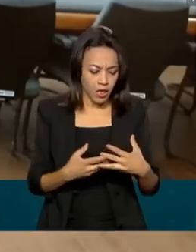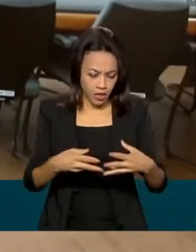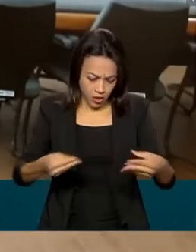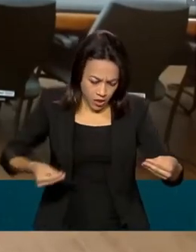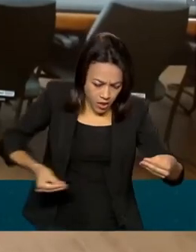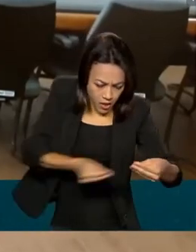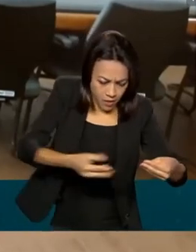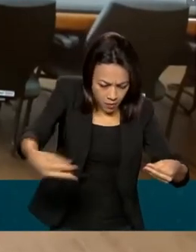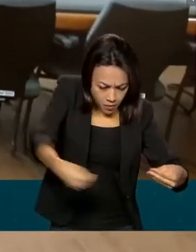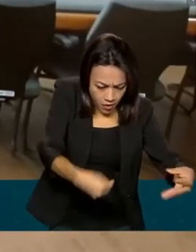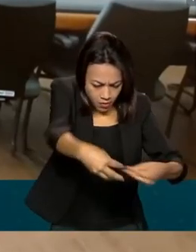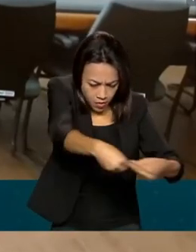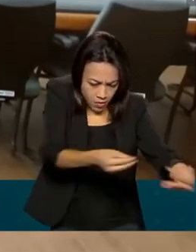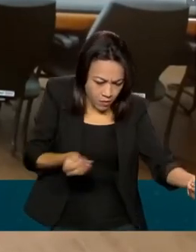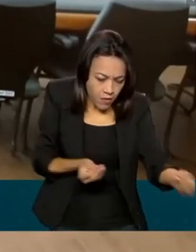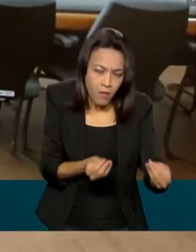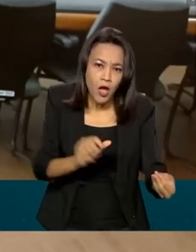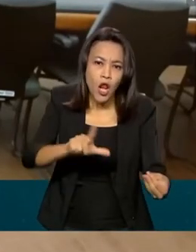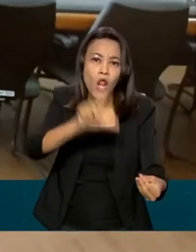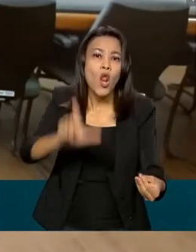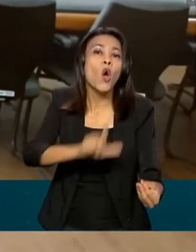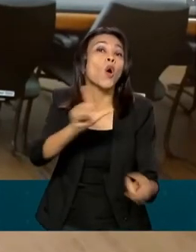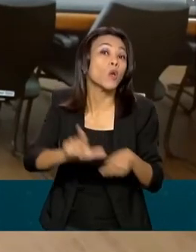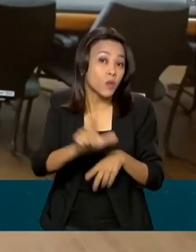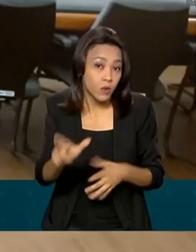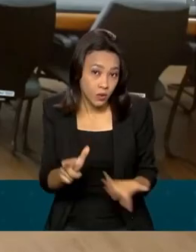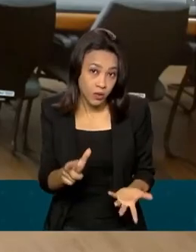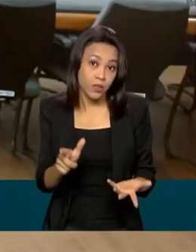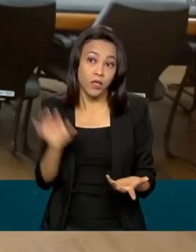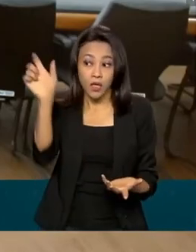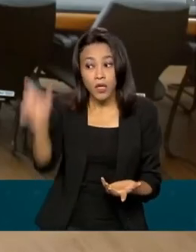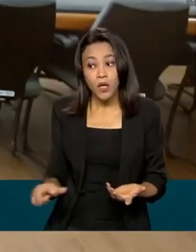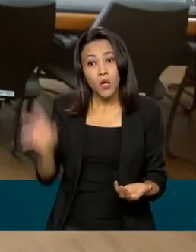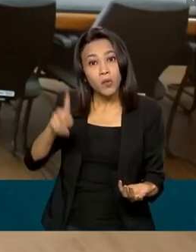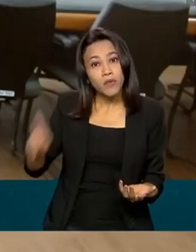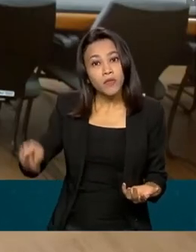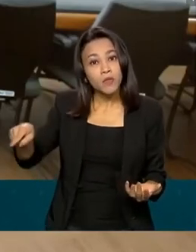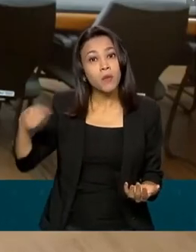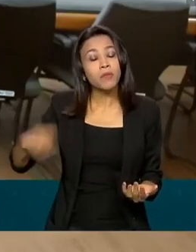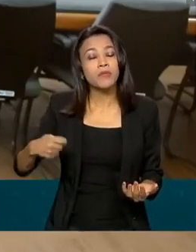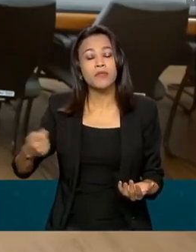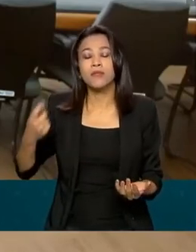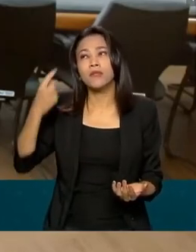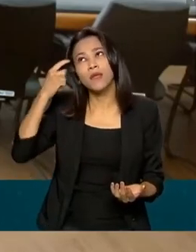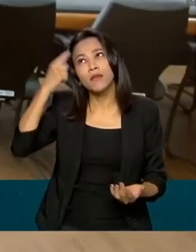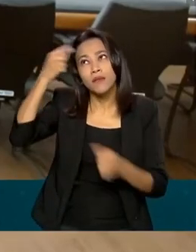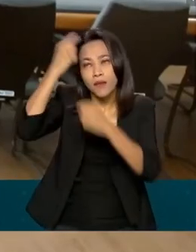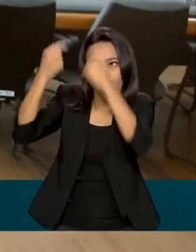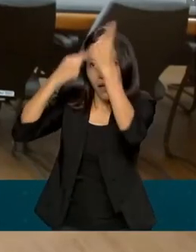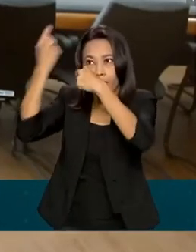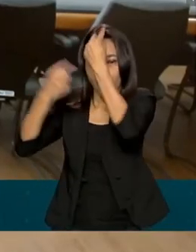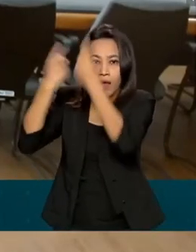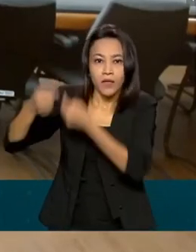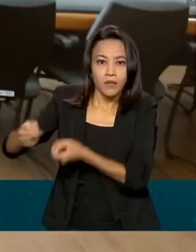etc. Muitas vezes o professor precisa, mais que nada, de fontes de inspiração para trazer essas